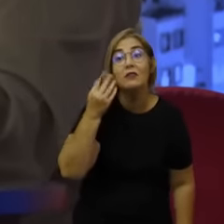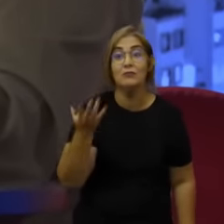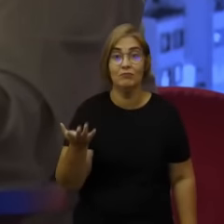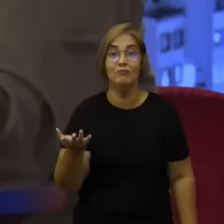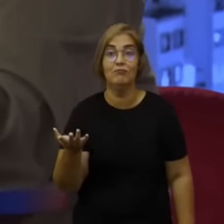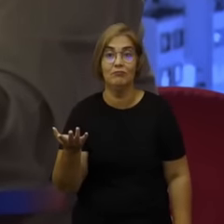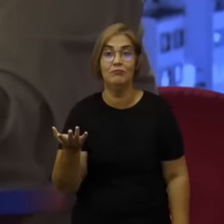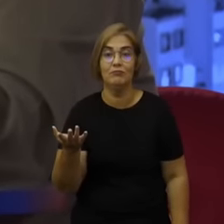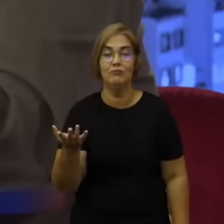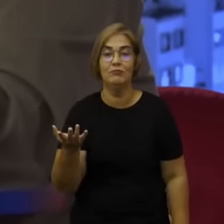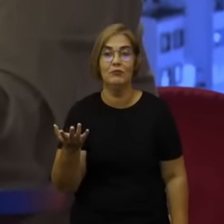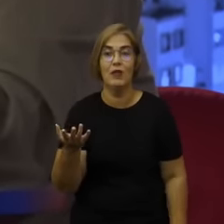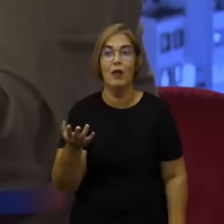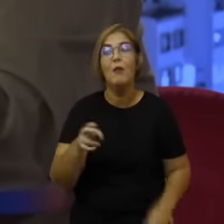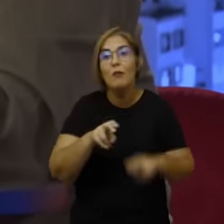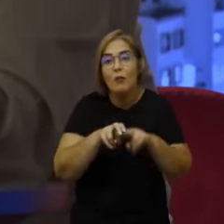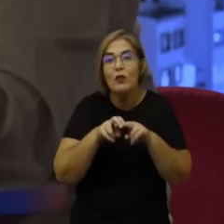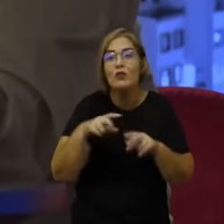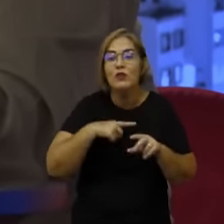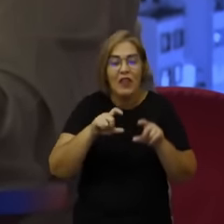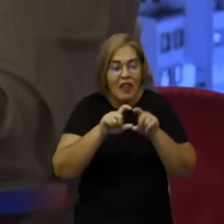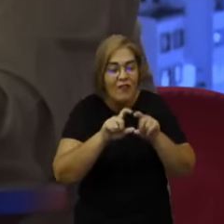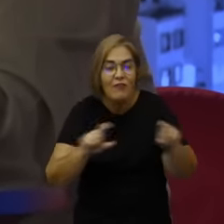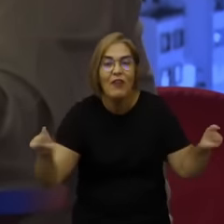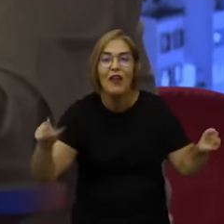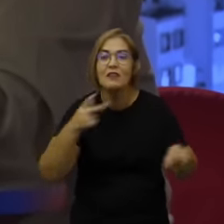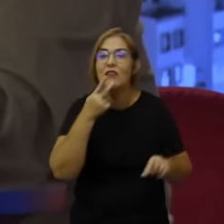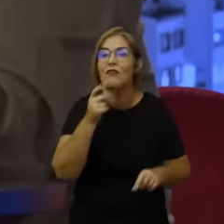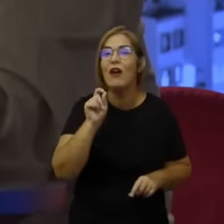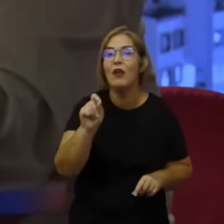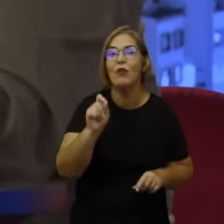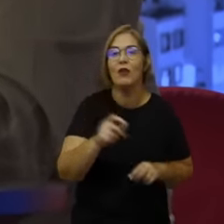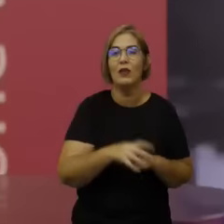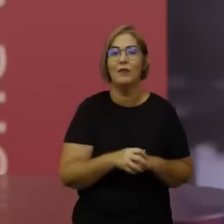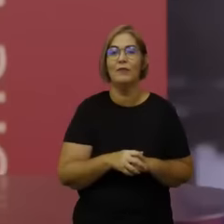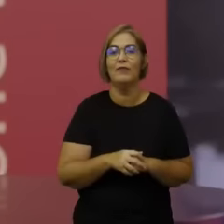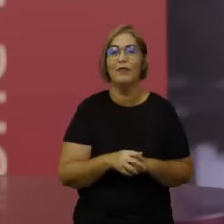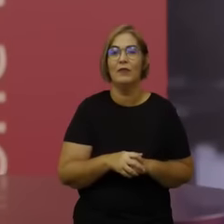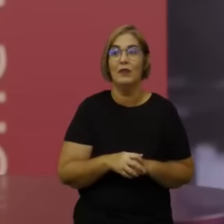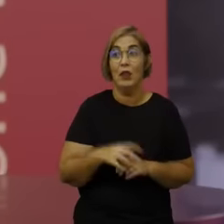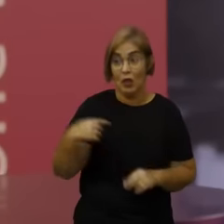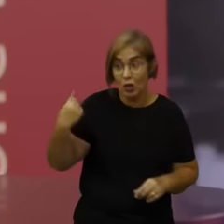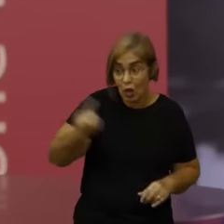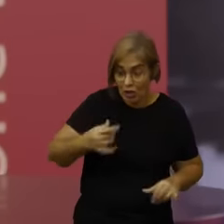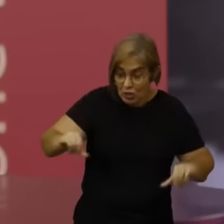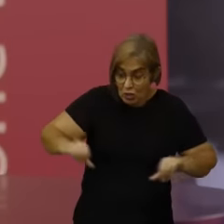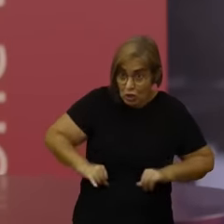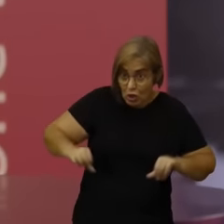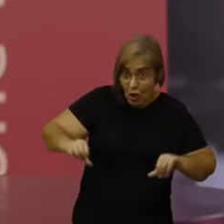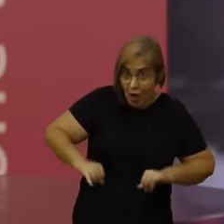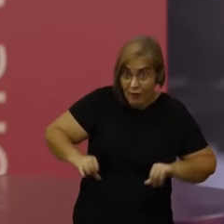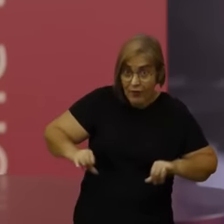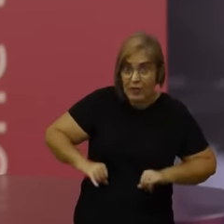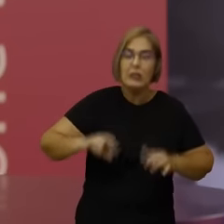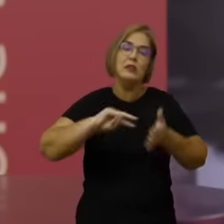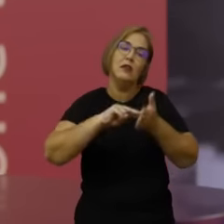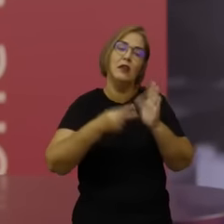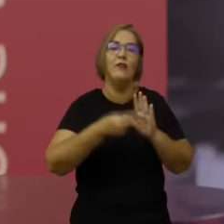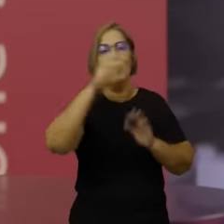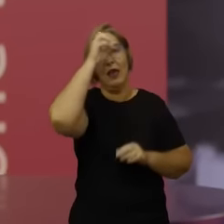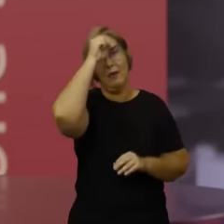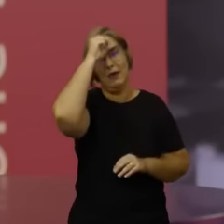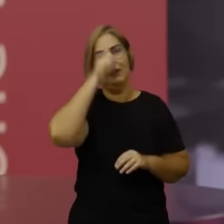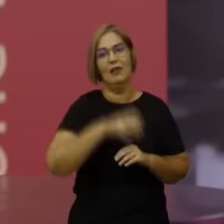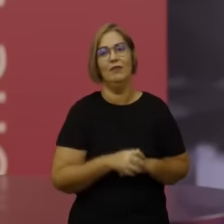a uma famosa frase do Hamenon, né, de de Hquilo que diz: "Sofrendo aprenderás". Mas mesmo